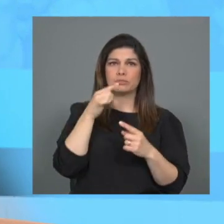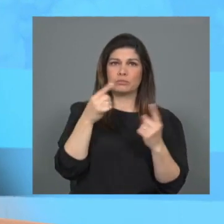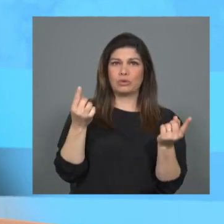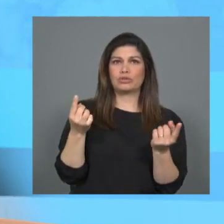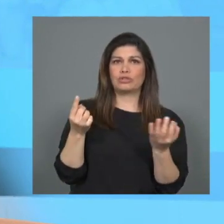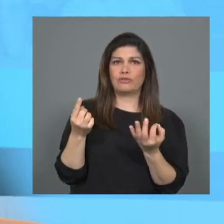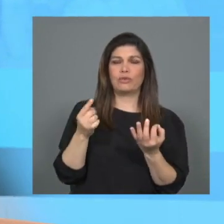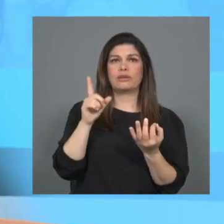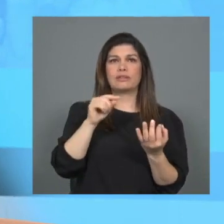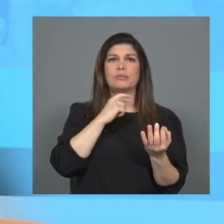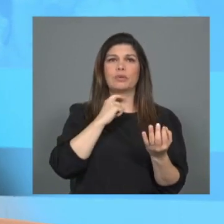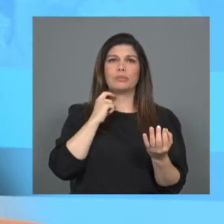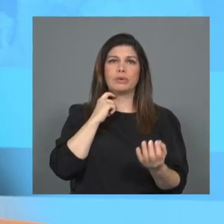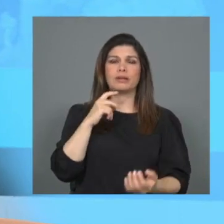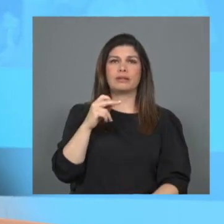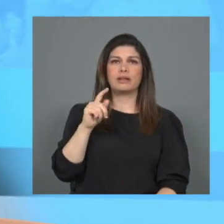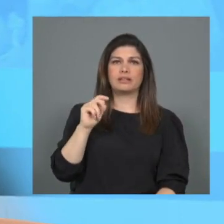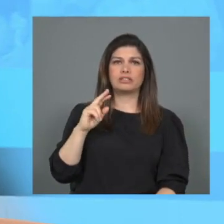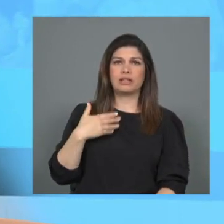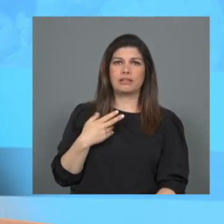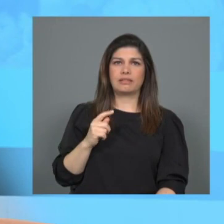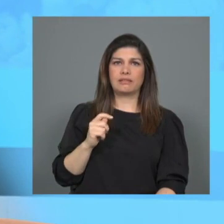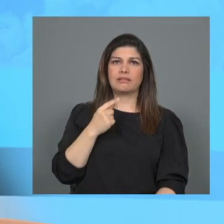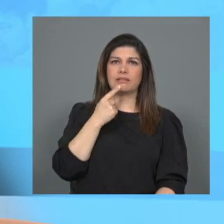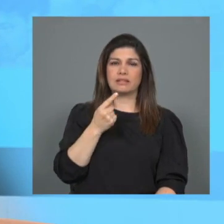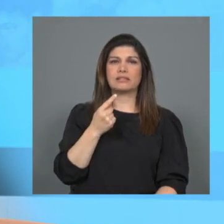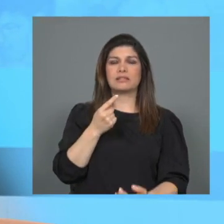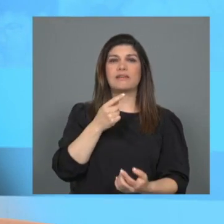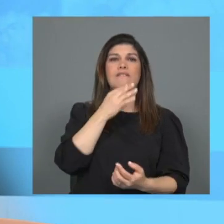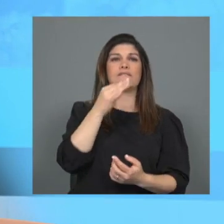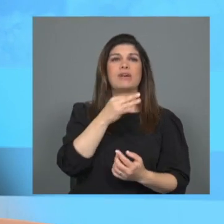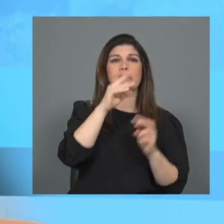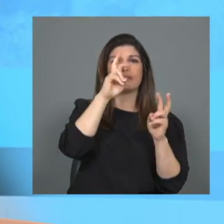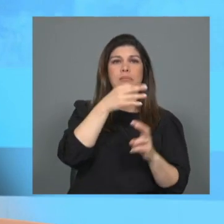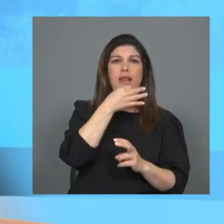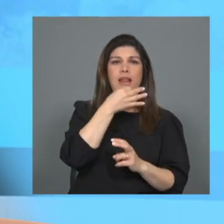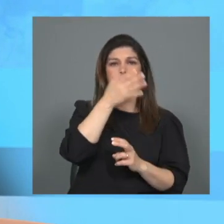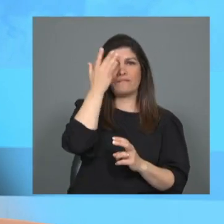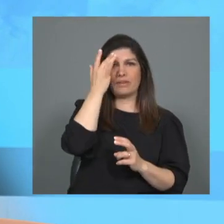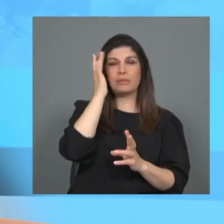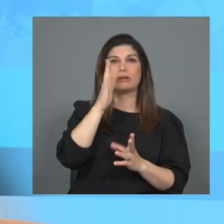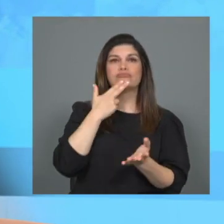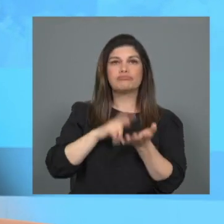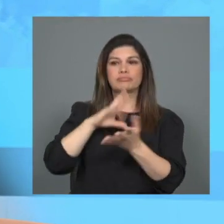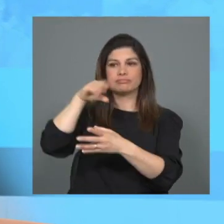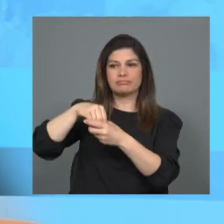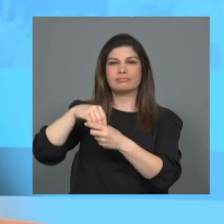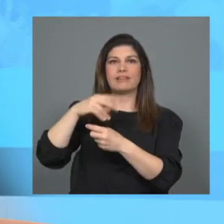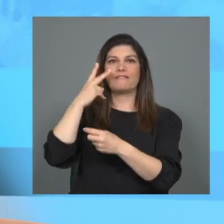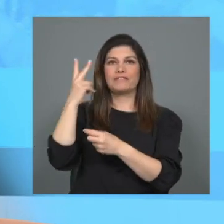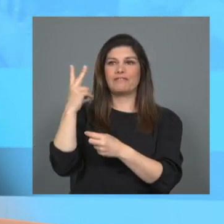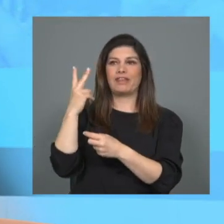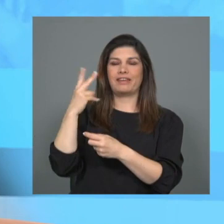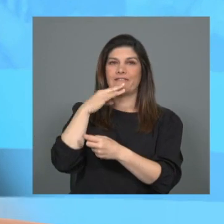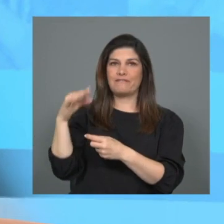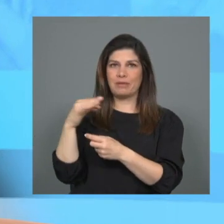Alexandre Auí de Melo que falava, que falar da família é fácil, depois viver família, enfim, aí é que é preciso